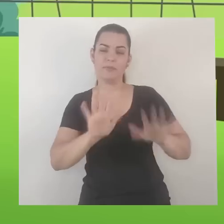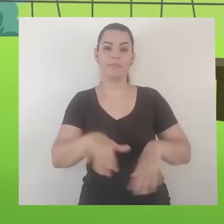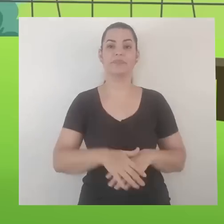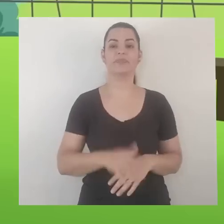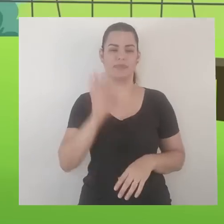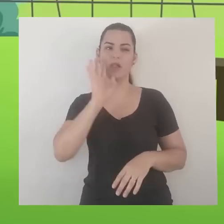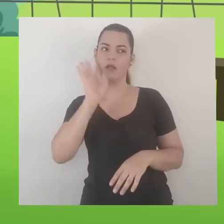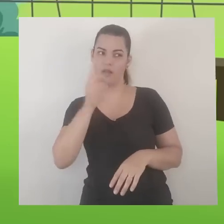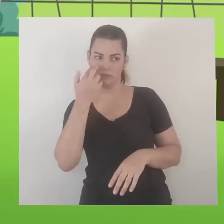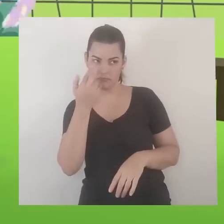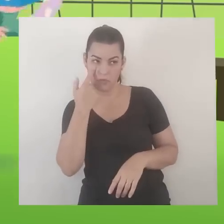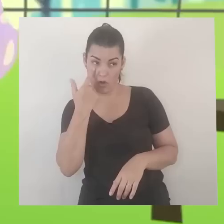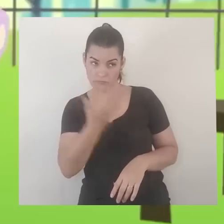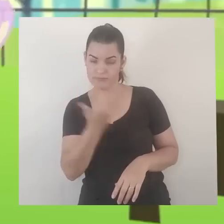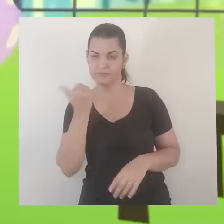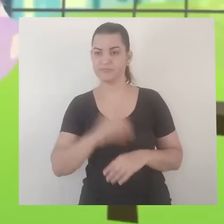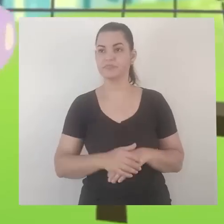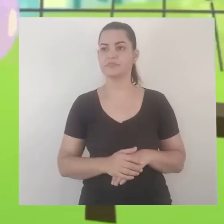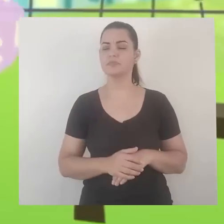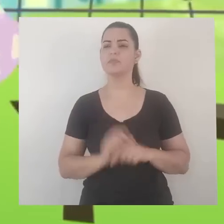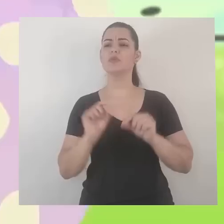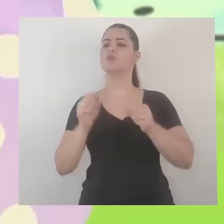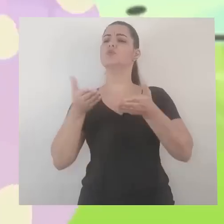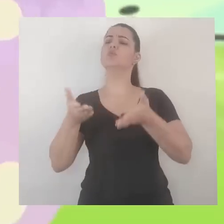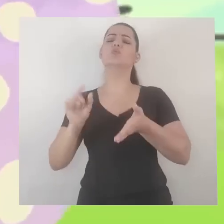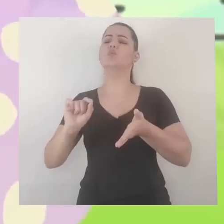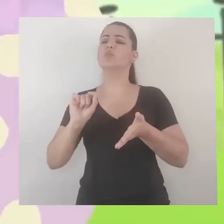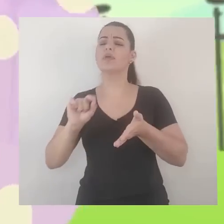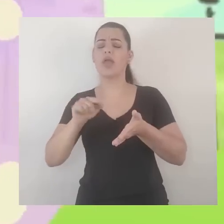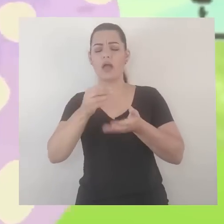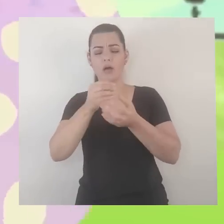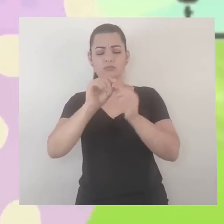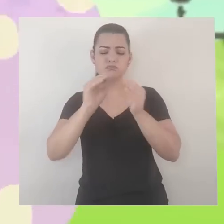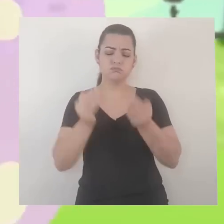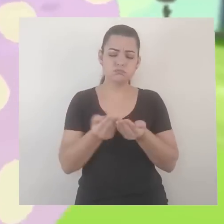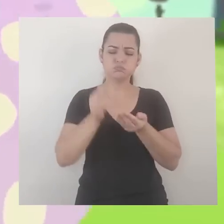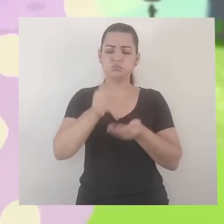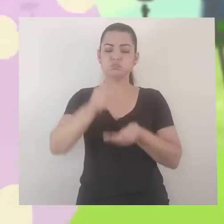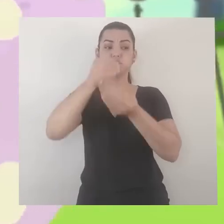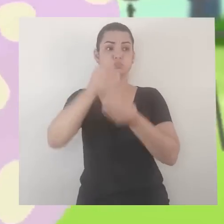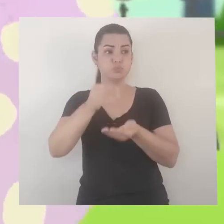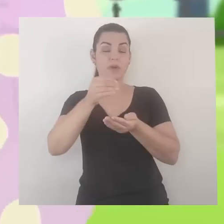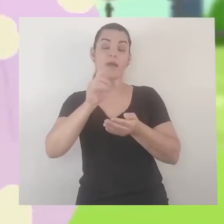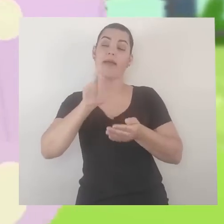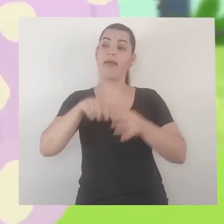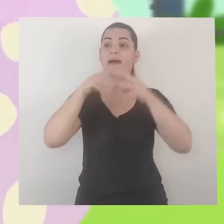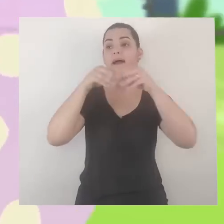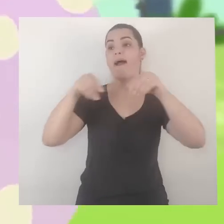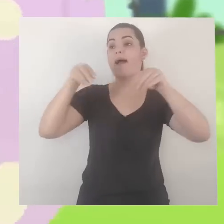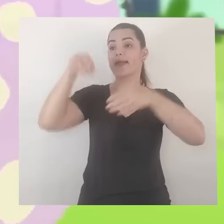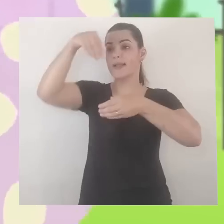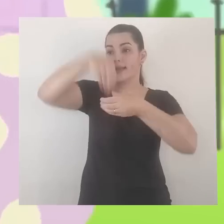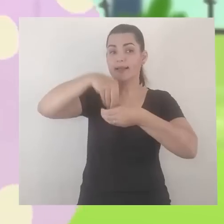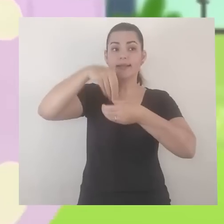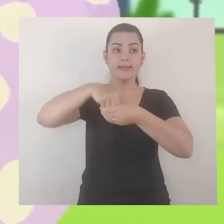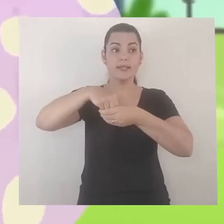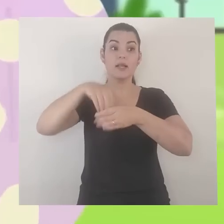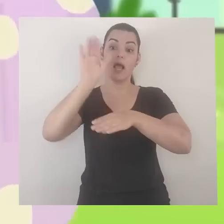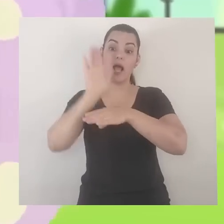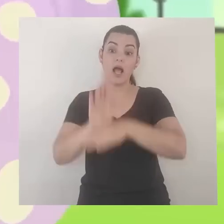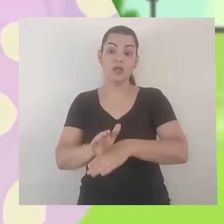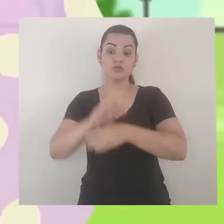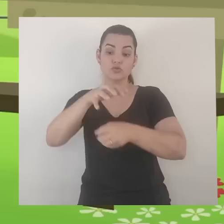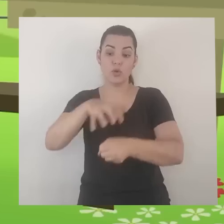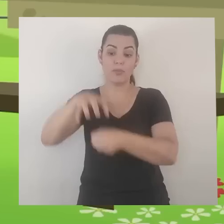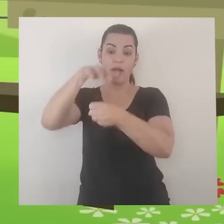ver. Que é isso, Luna? São saquinhos de areia que ajudam o balão a ficar no chão até que ele esteja pronto